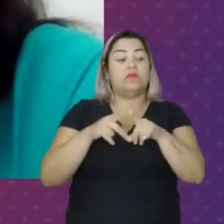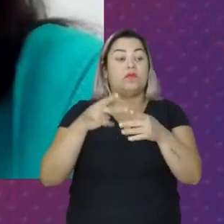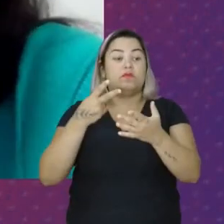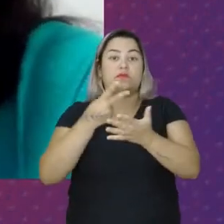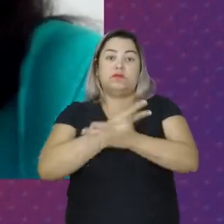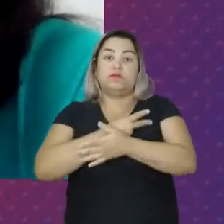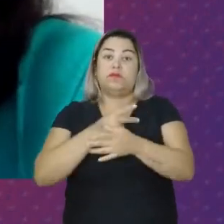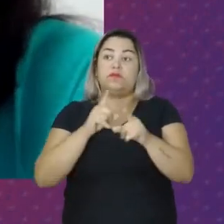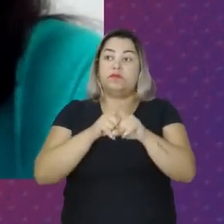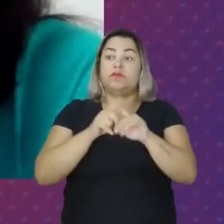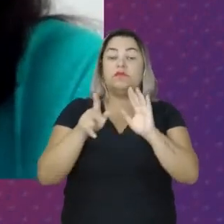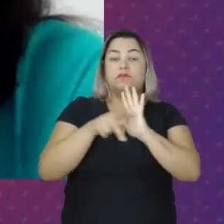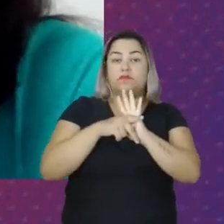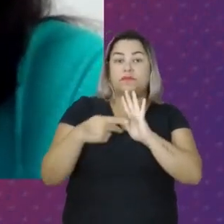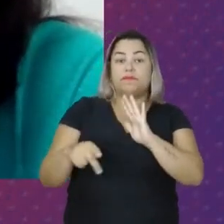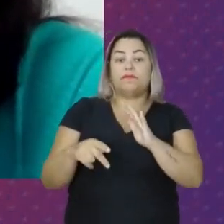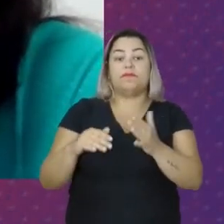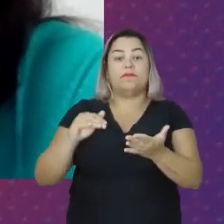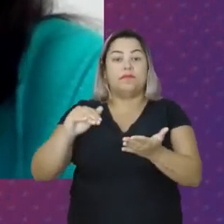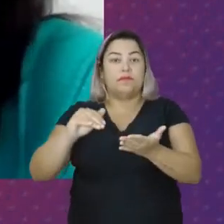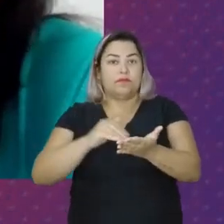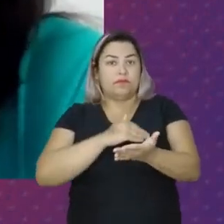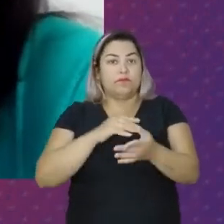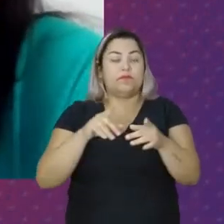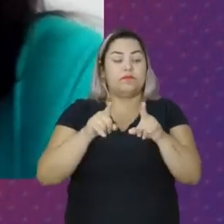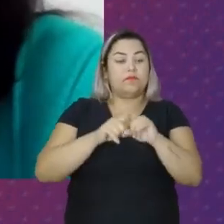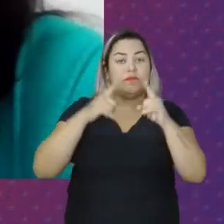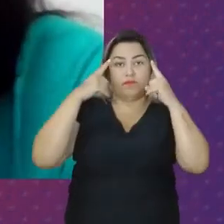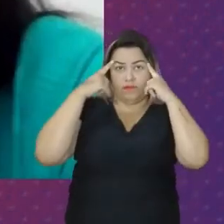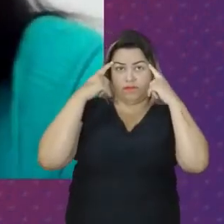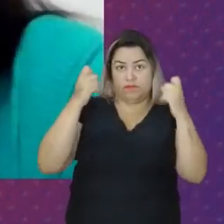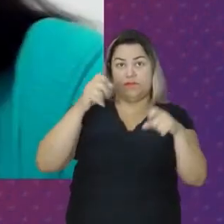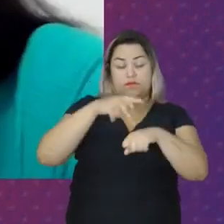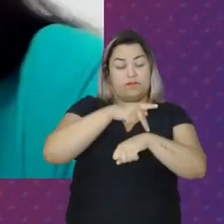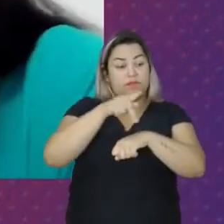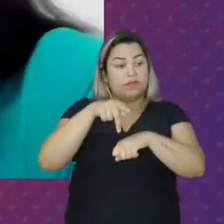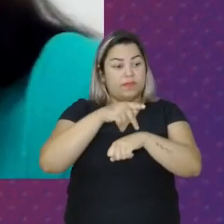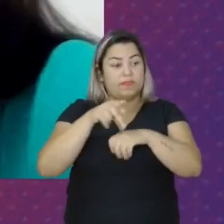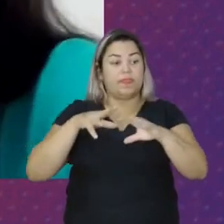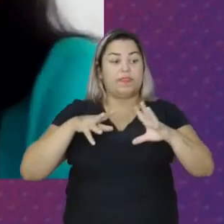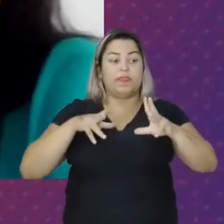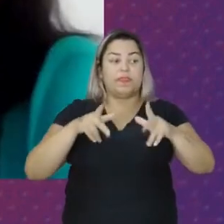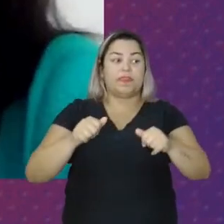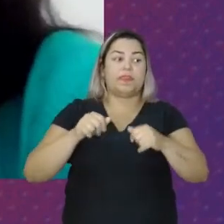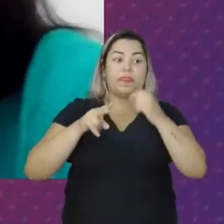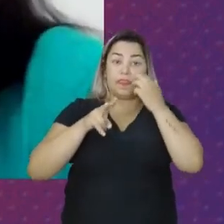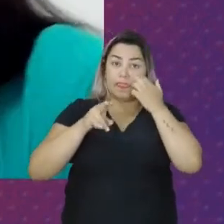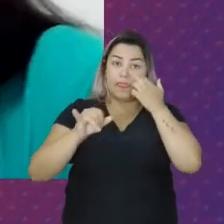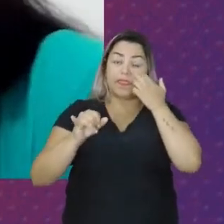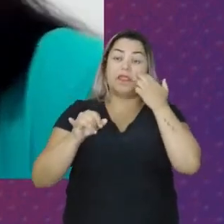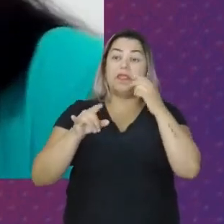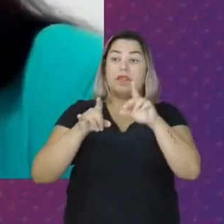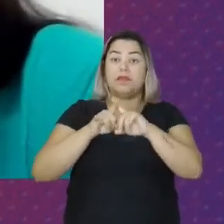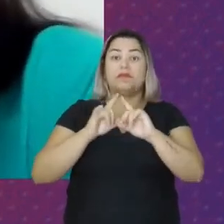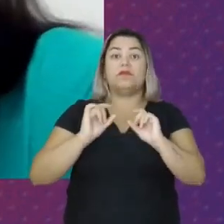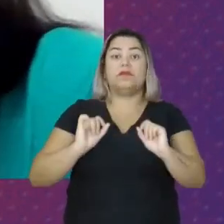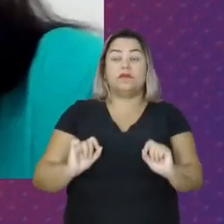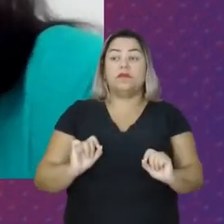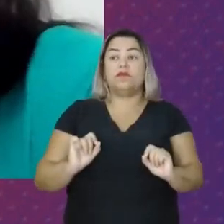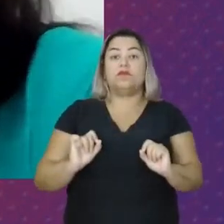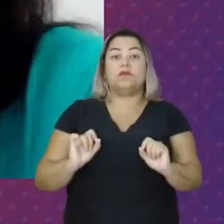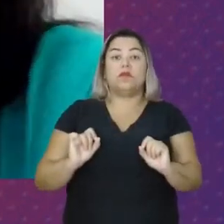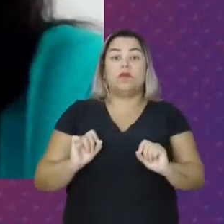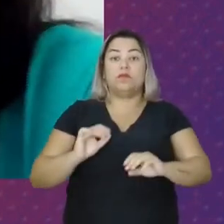funcionamento da própria Secretaria de Violência do país inteiro, e aos poucos ela vai incorporando também